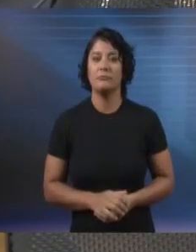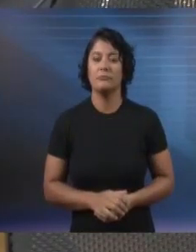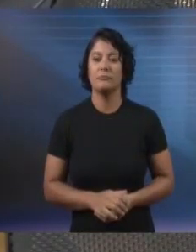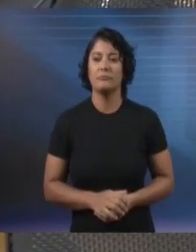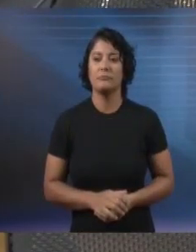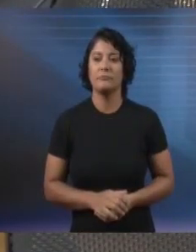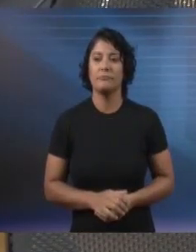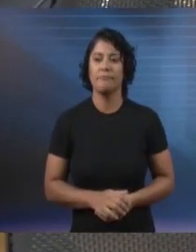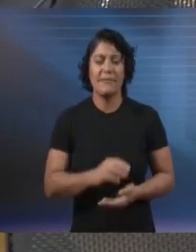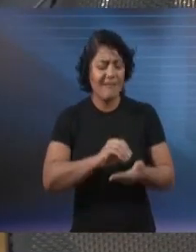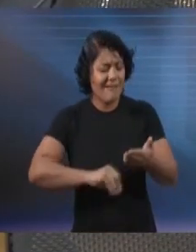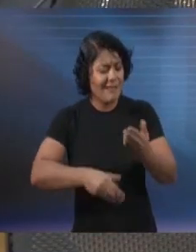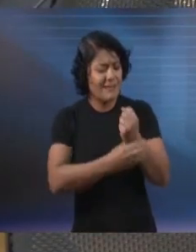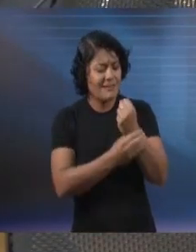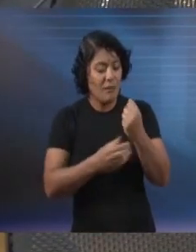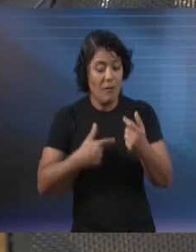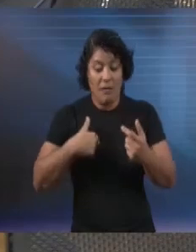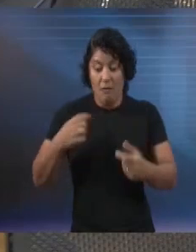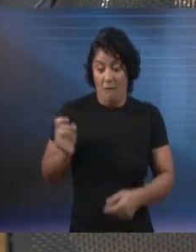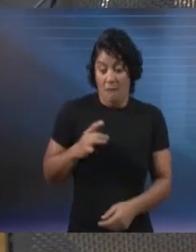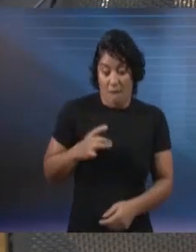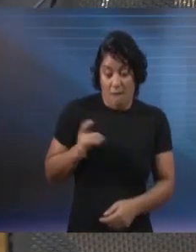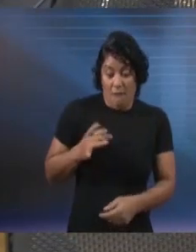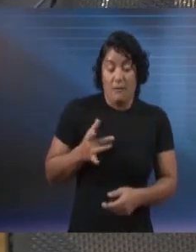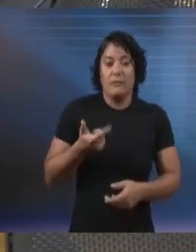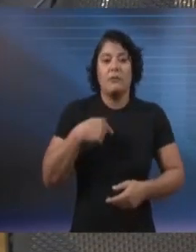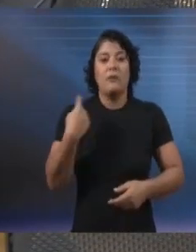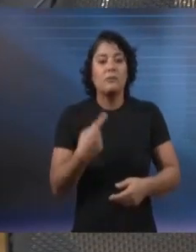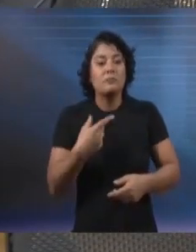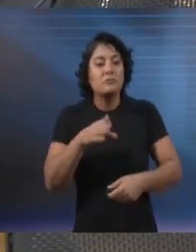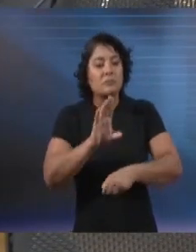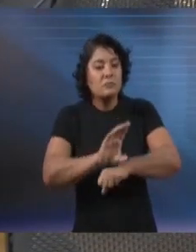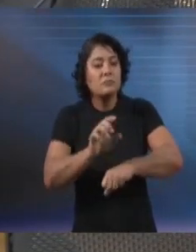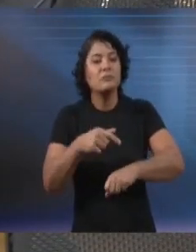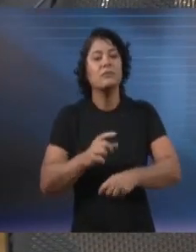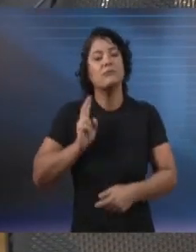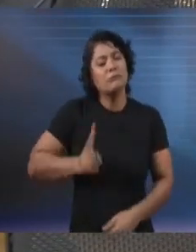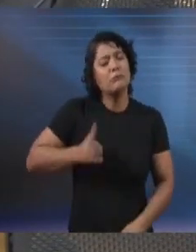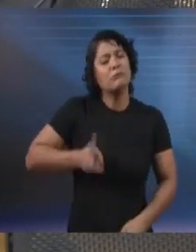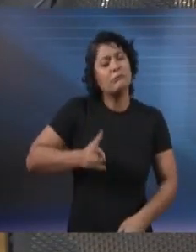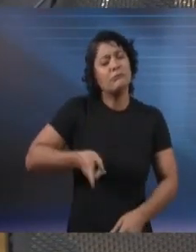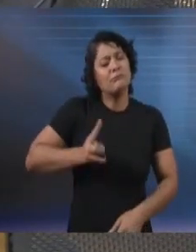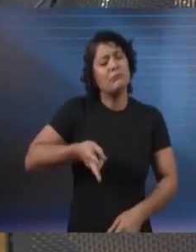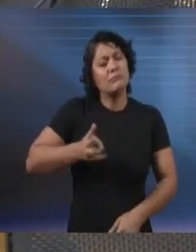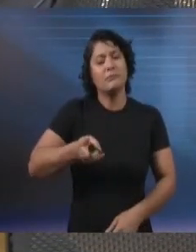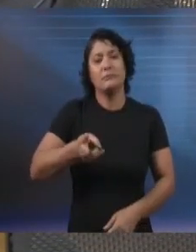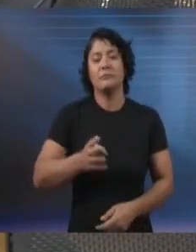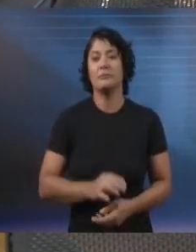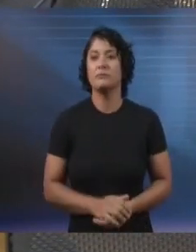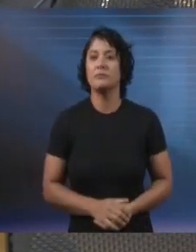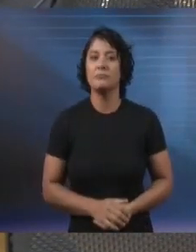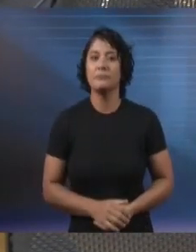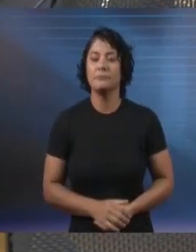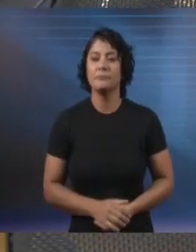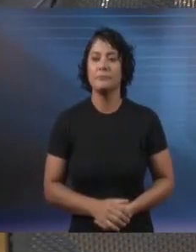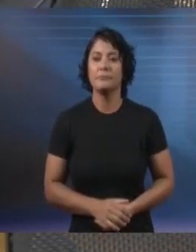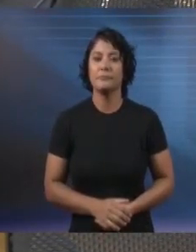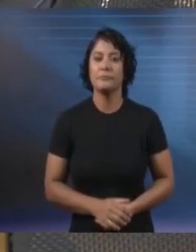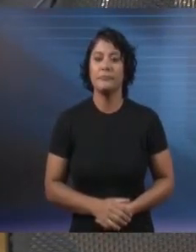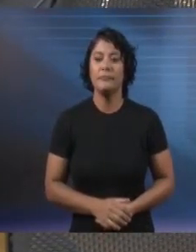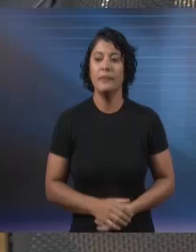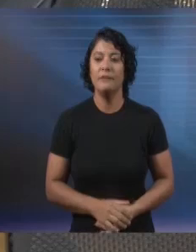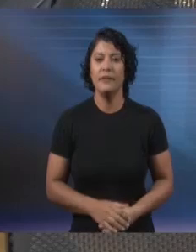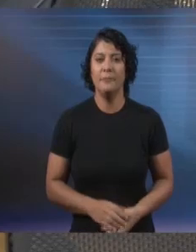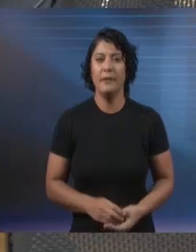A insegurança e o pânico no nosso estado, ela tem sido uma constância, né?